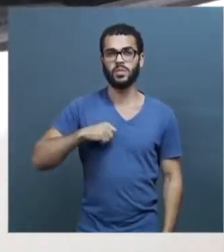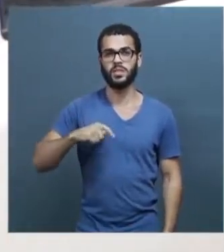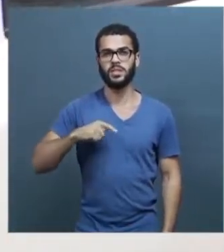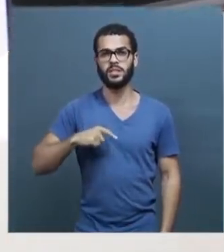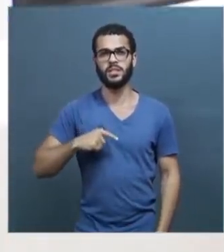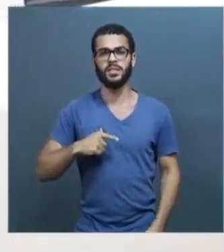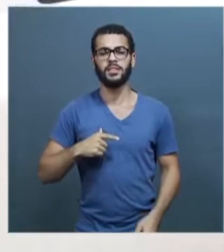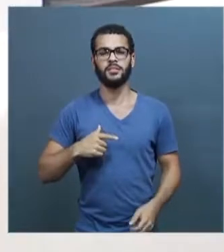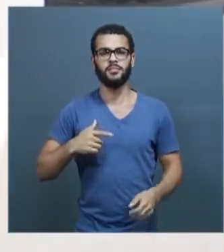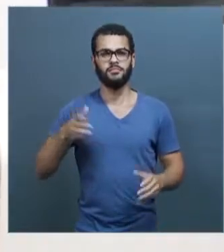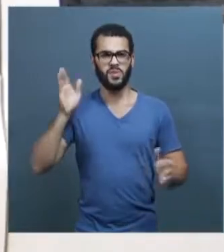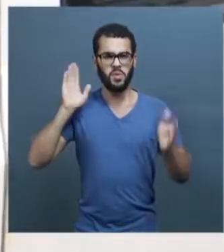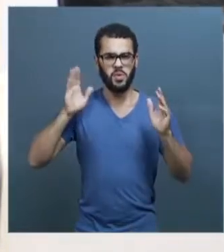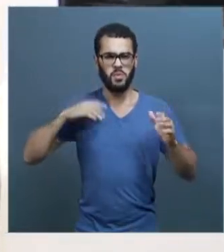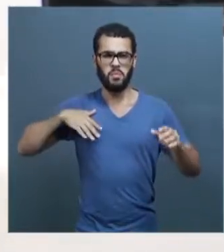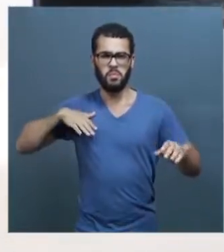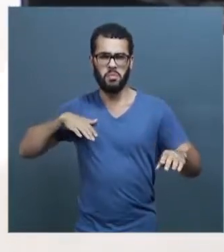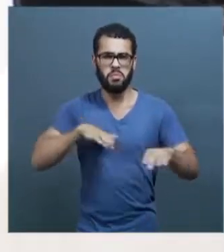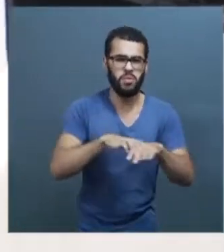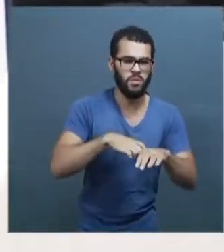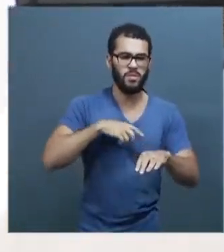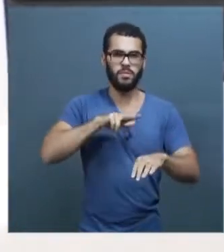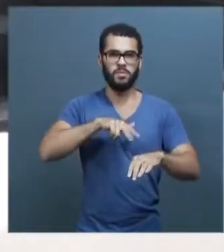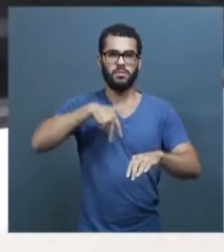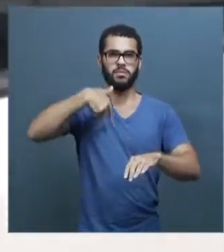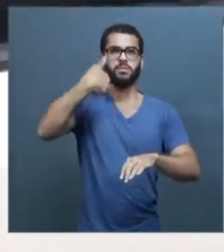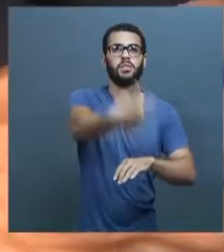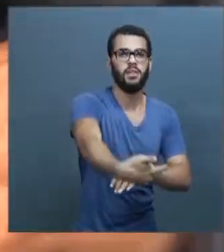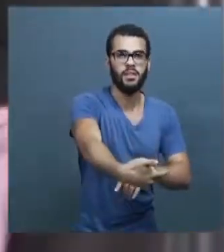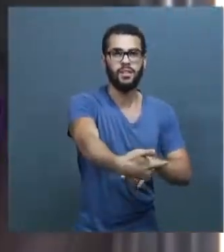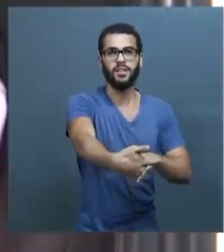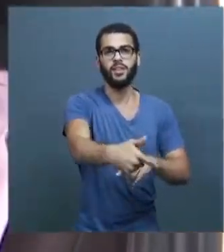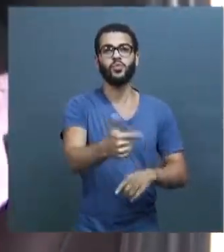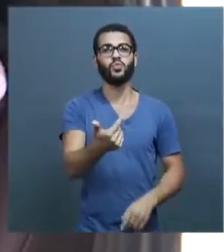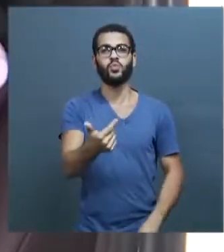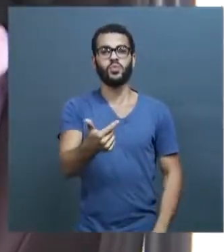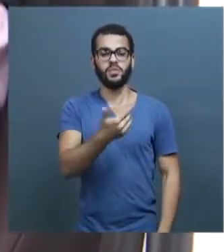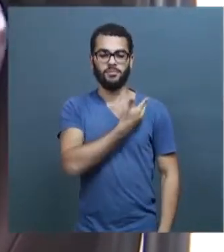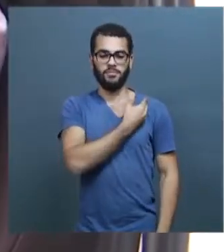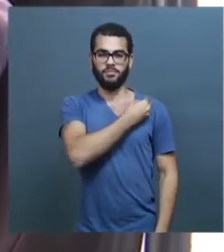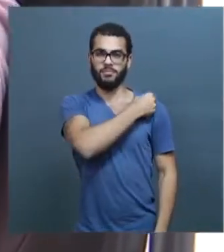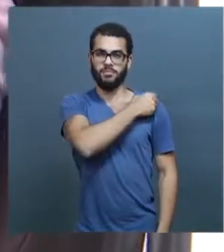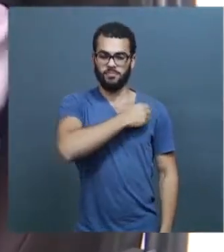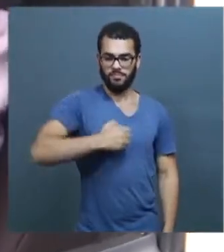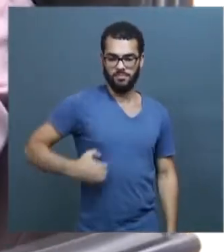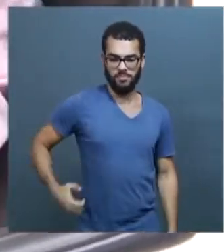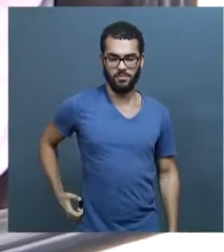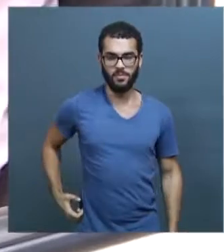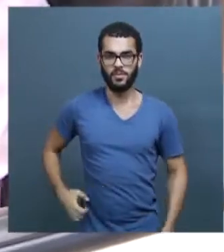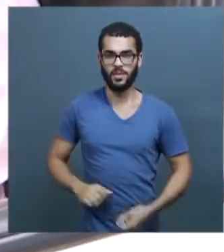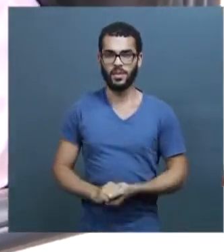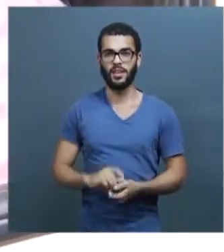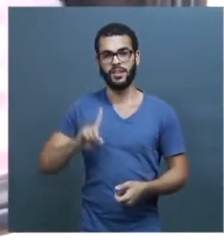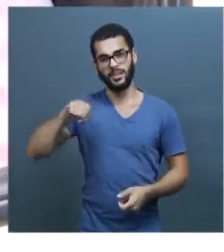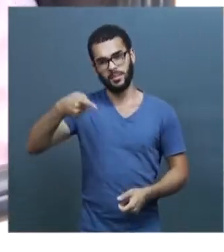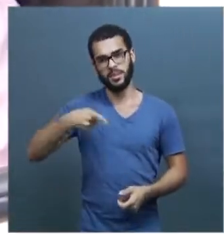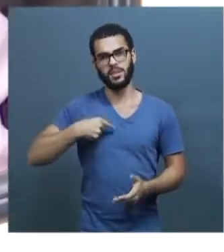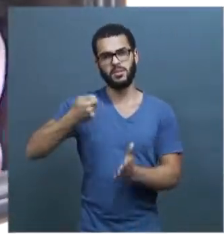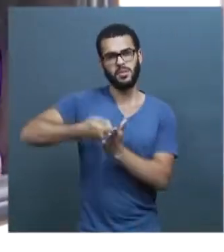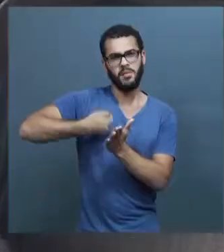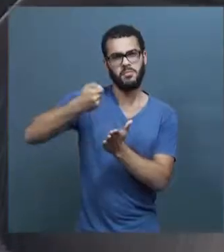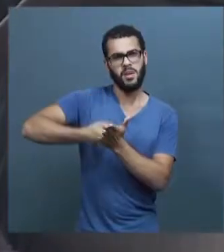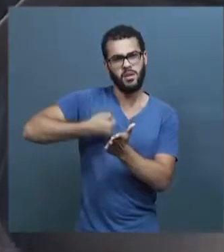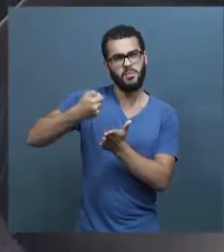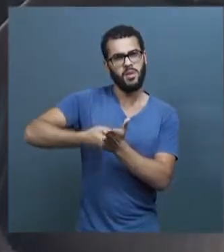fora do caminhão que dirigia porque estava sem o cinto de segurança. Mesmo quando o uso do equipamento se tornou obrigatório, há